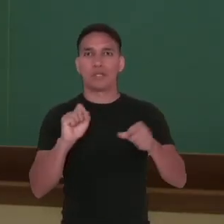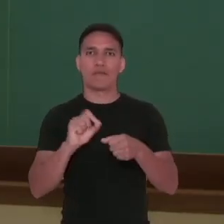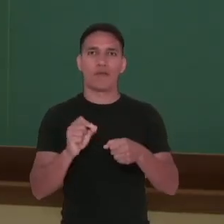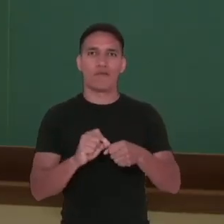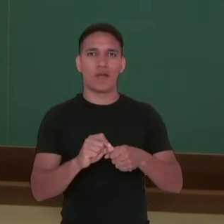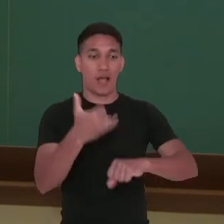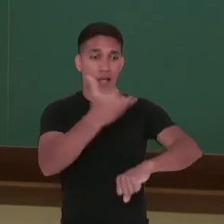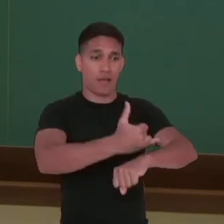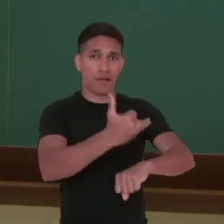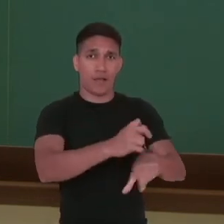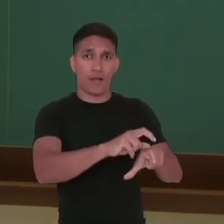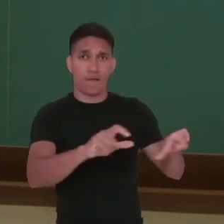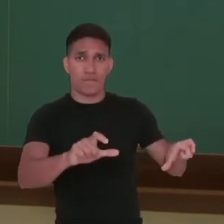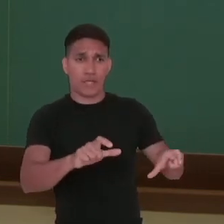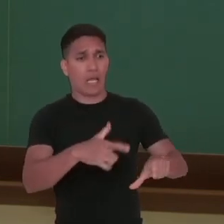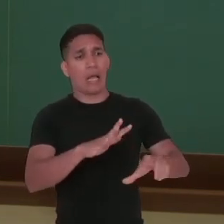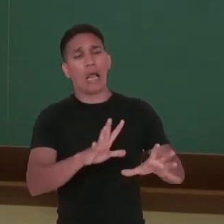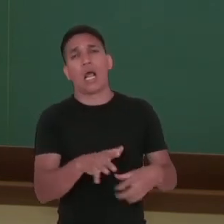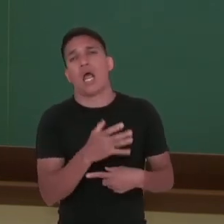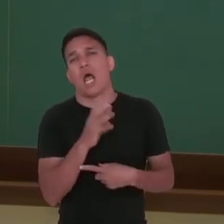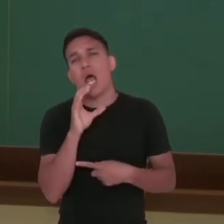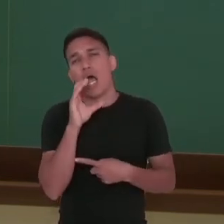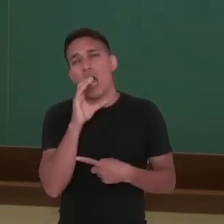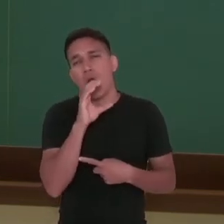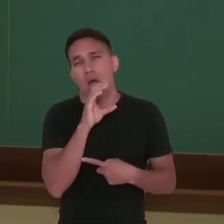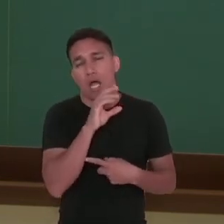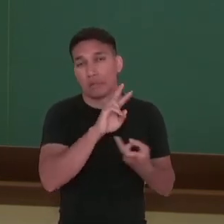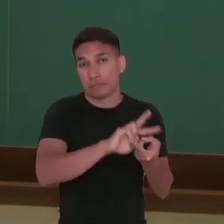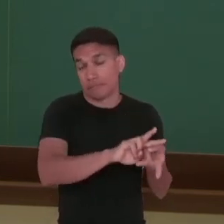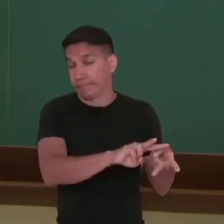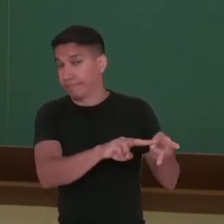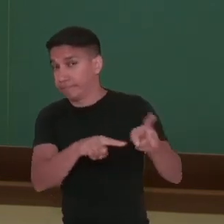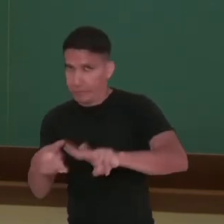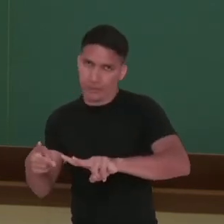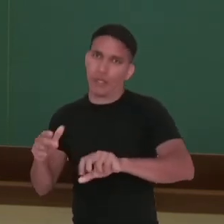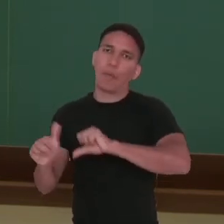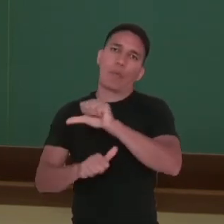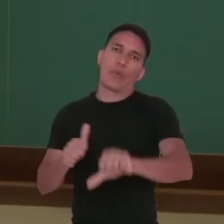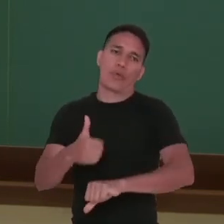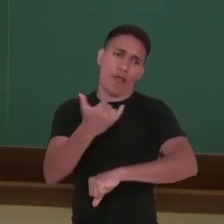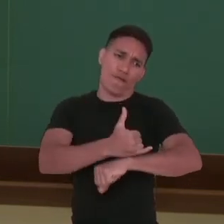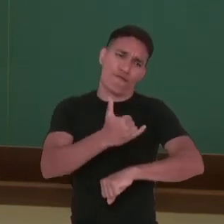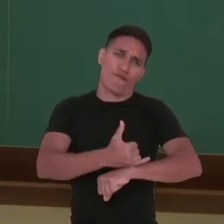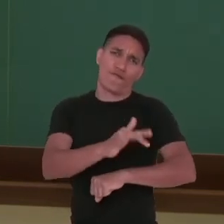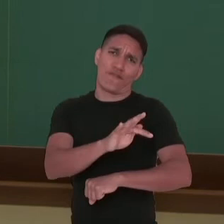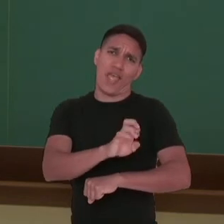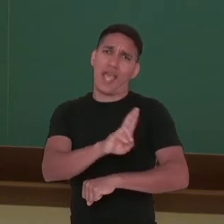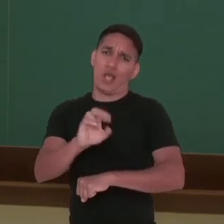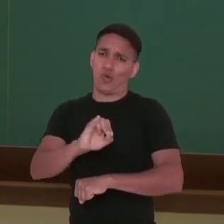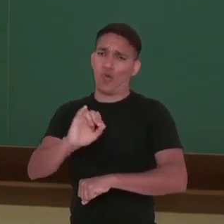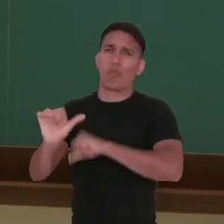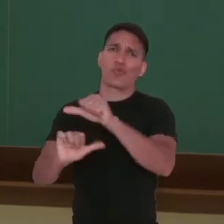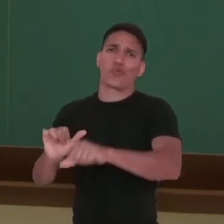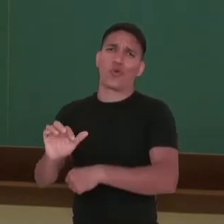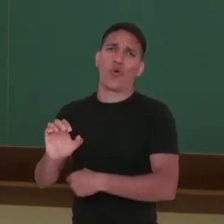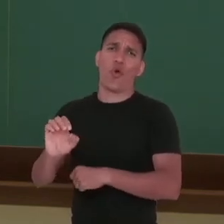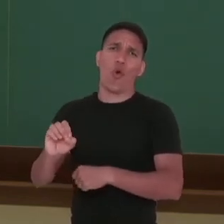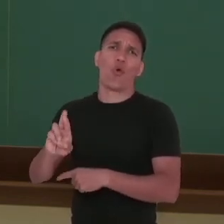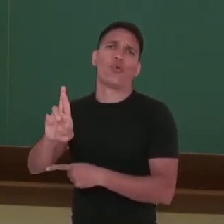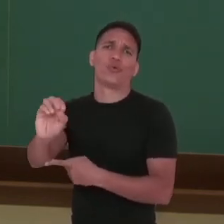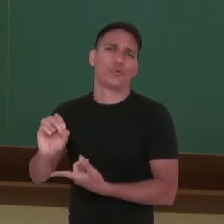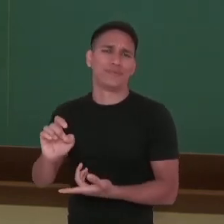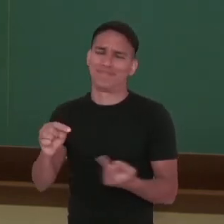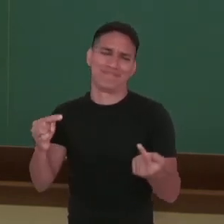ferro e aquecer, aquecer, aquecer. Não tem temperatura nesse mundo que faça esse ferro virar ouro, não é verdade? Galera,